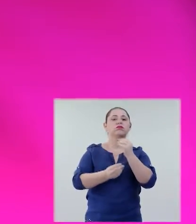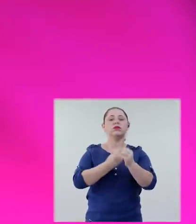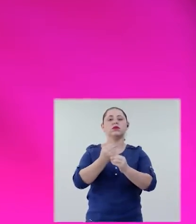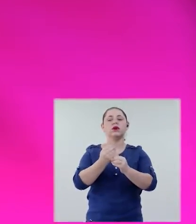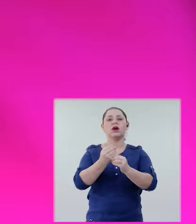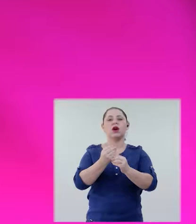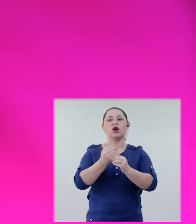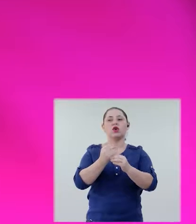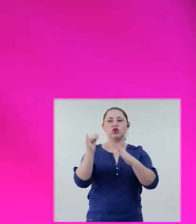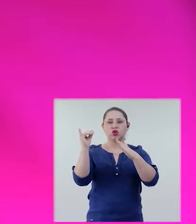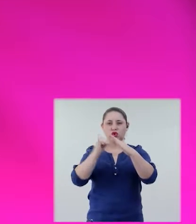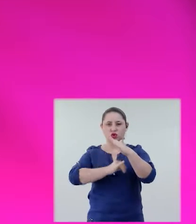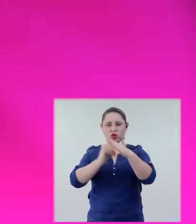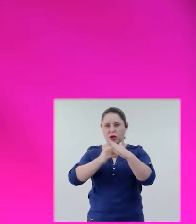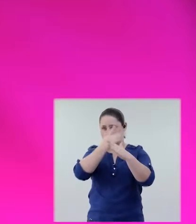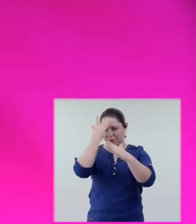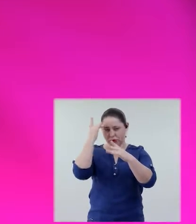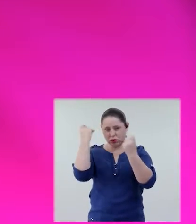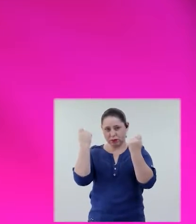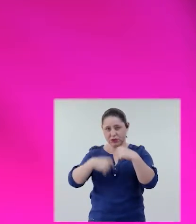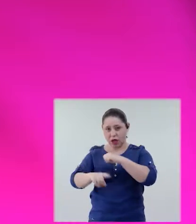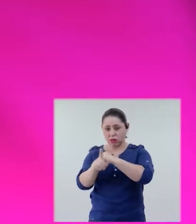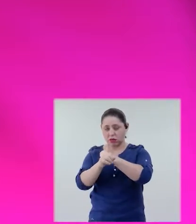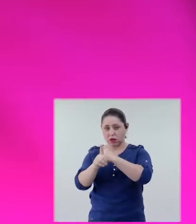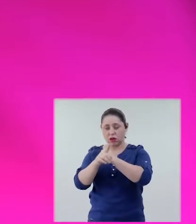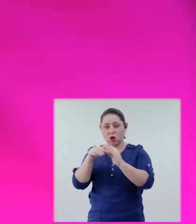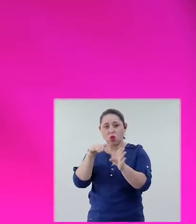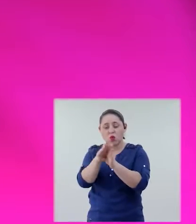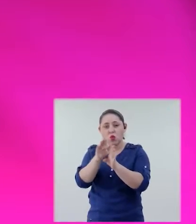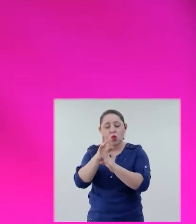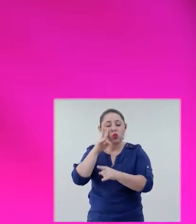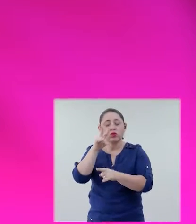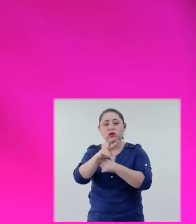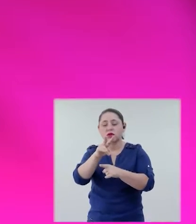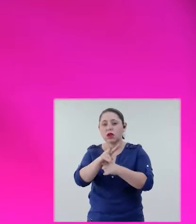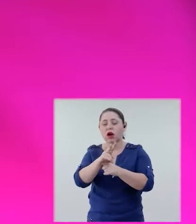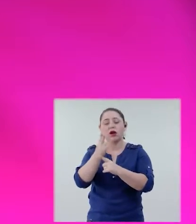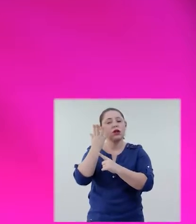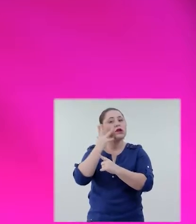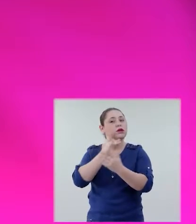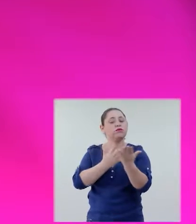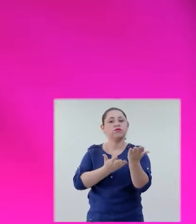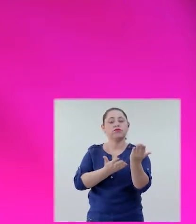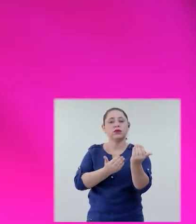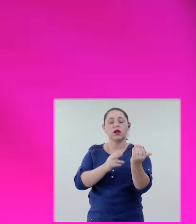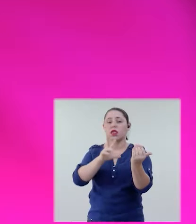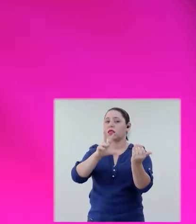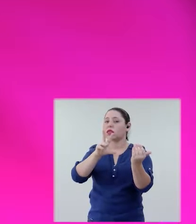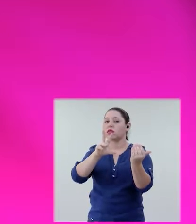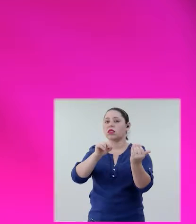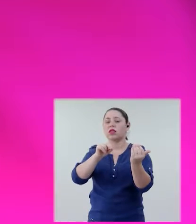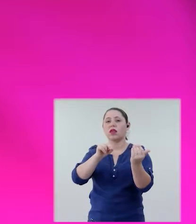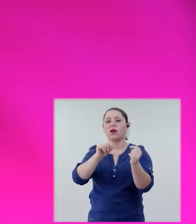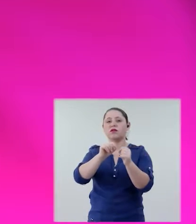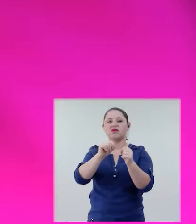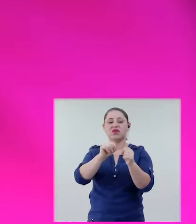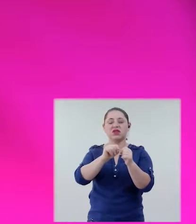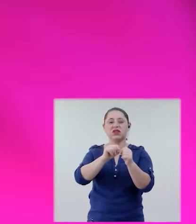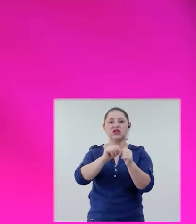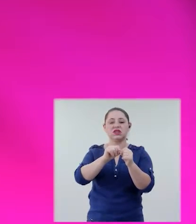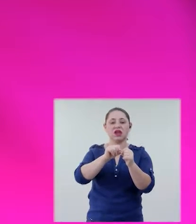um agente de alguma instituição que deveria atender essa criança, esse adolescente, de maneira correta, e